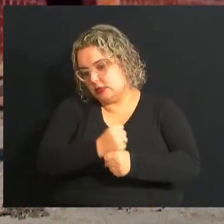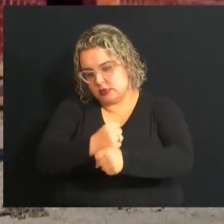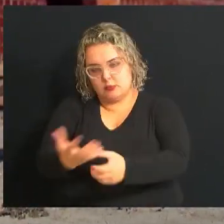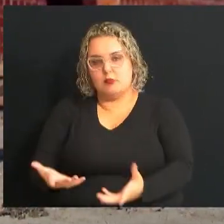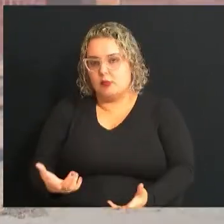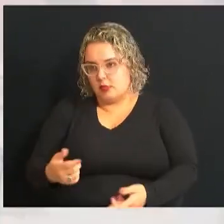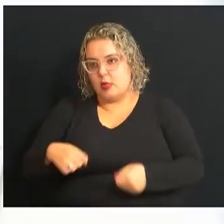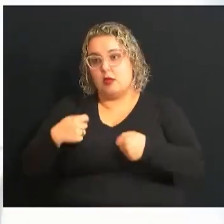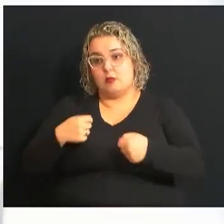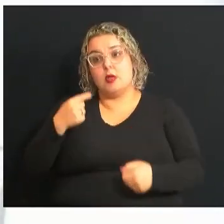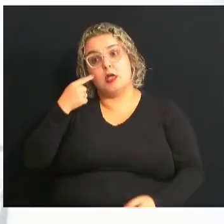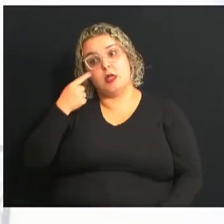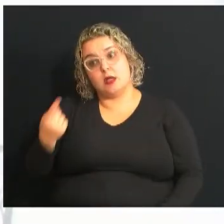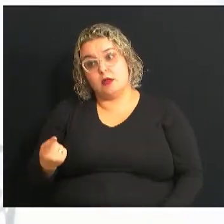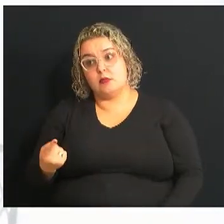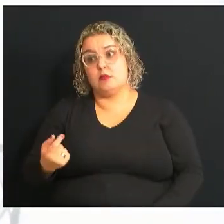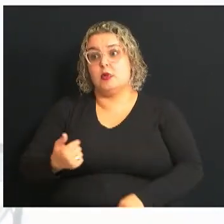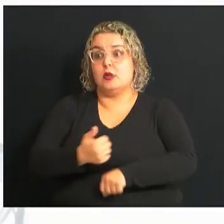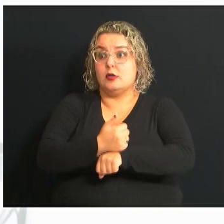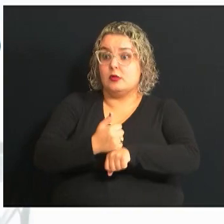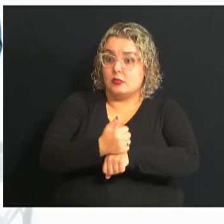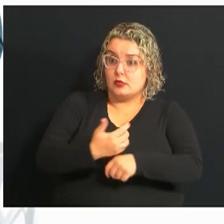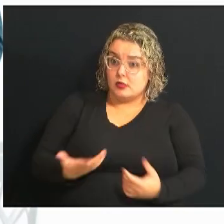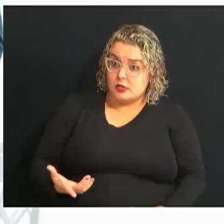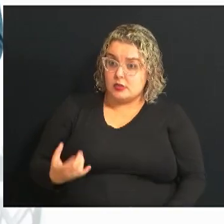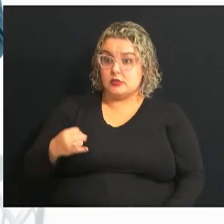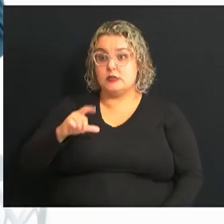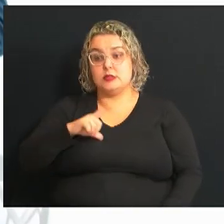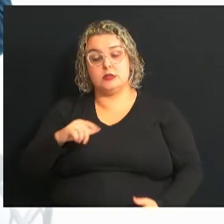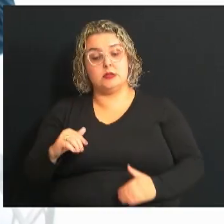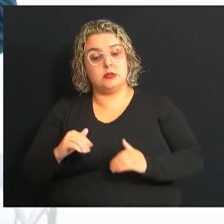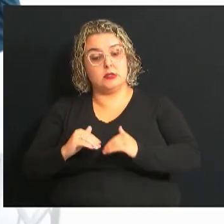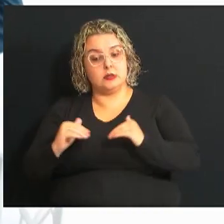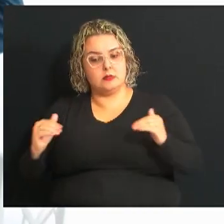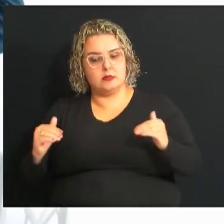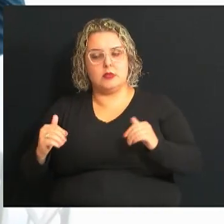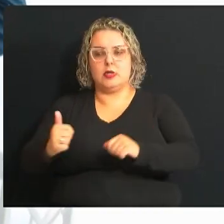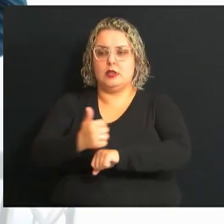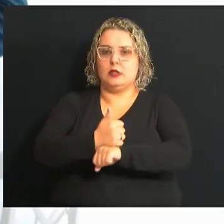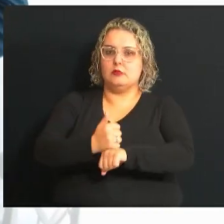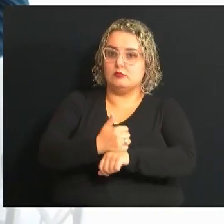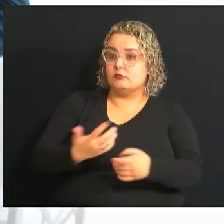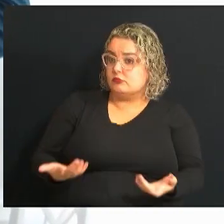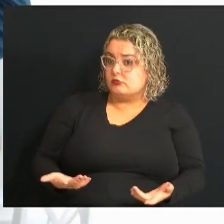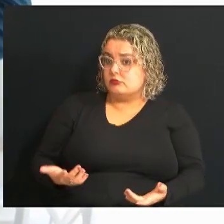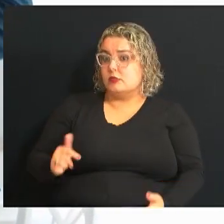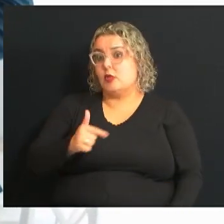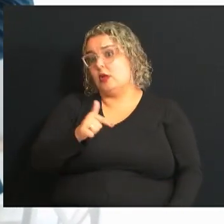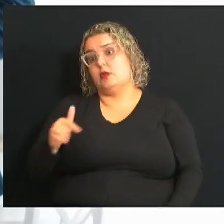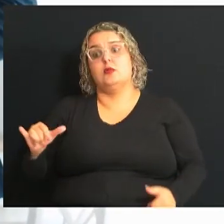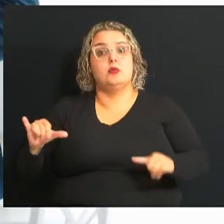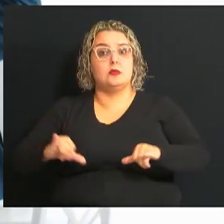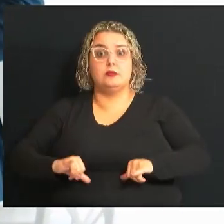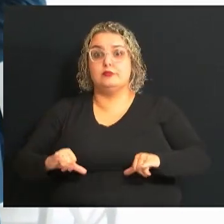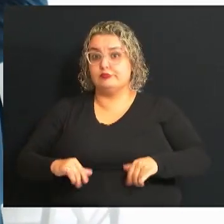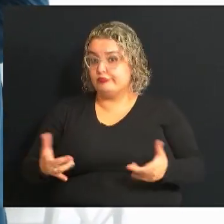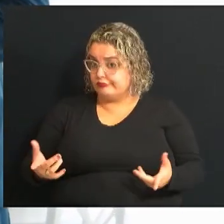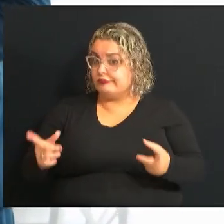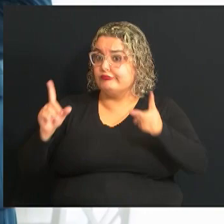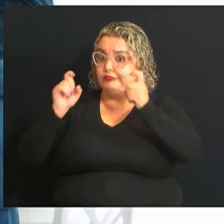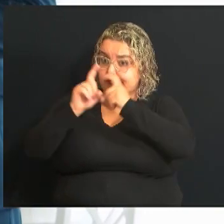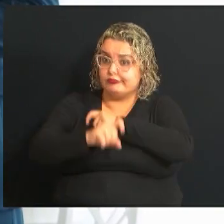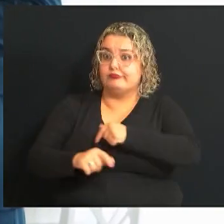se está numa carreira, se tem uma certa estabilidade da carreira, para não sofrer solavancos, né, e não ter